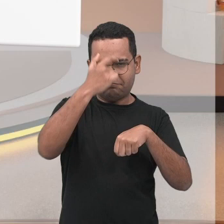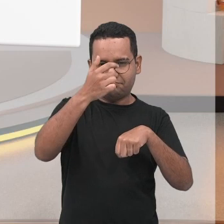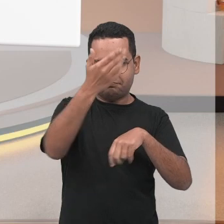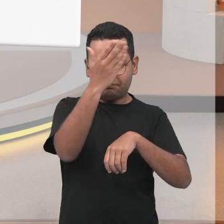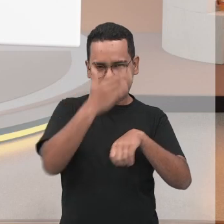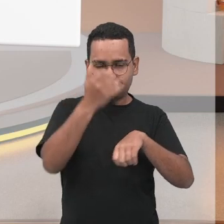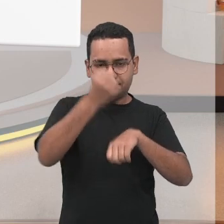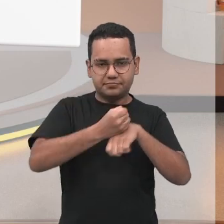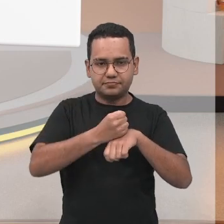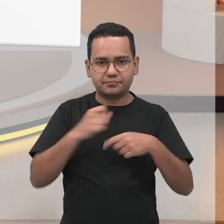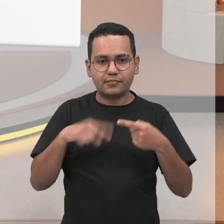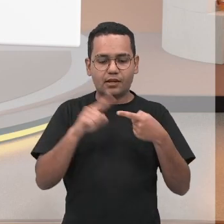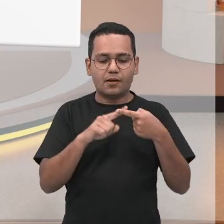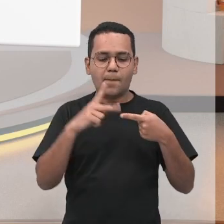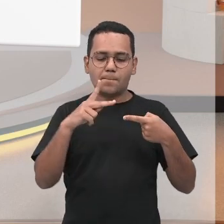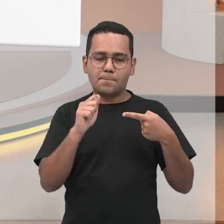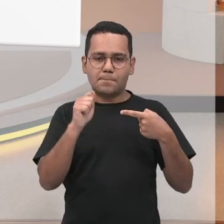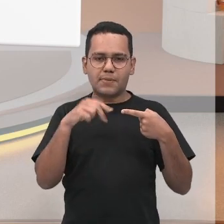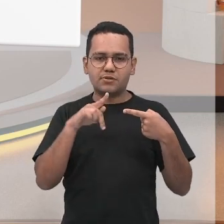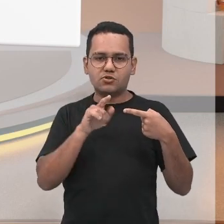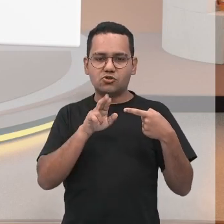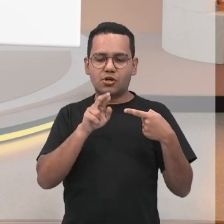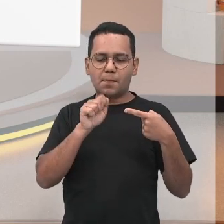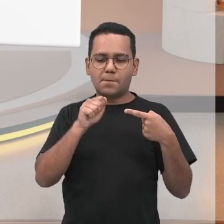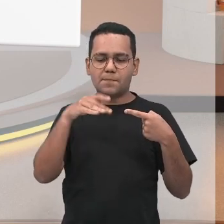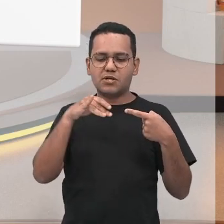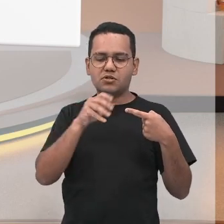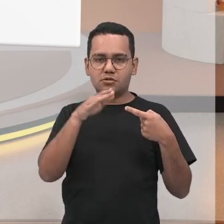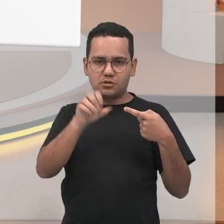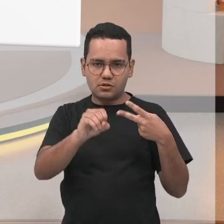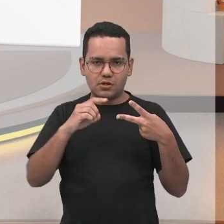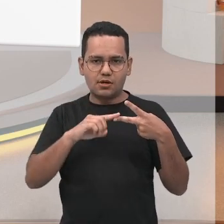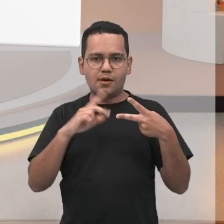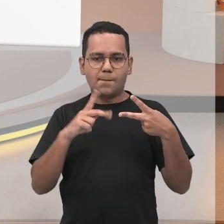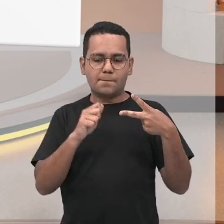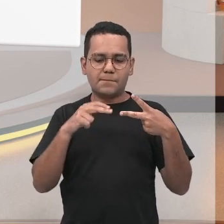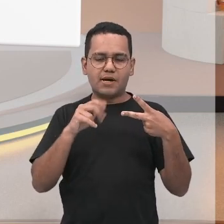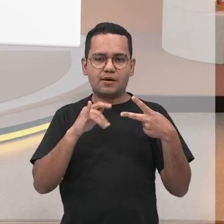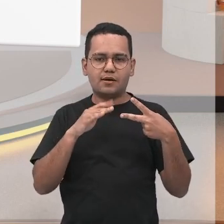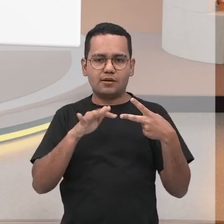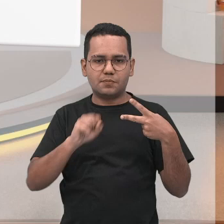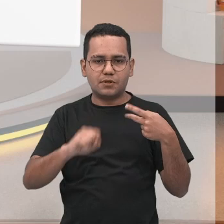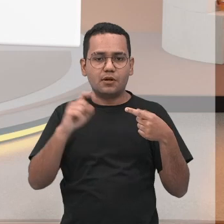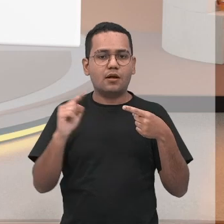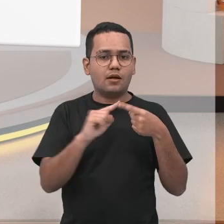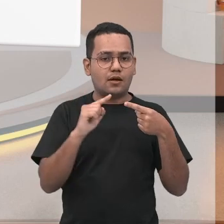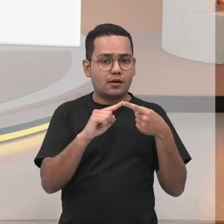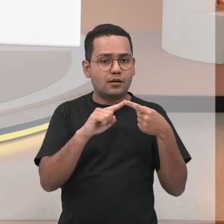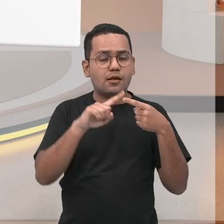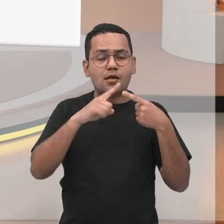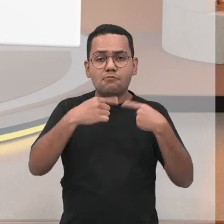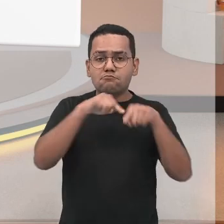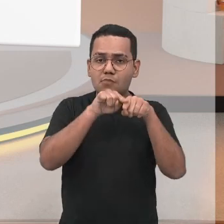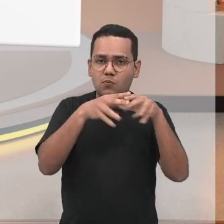era o pan-germanismo. O pan-germanismo era um movimento originário na Liga Pan-Germânica, formada em